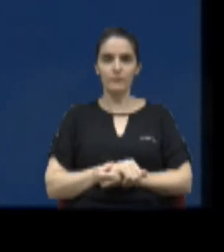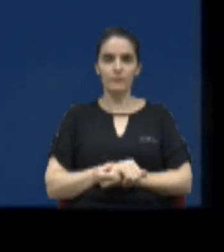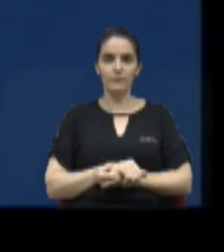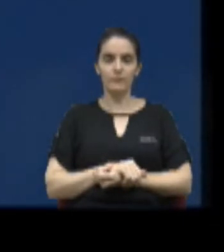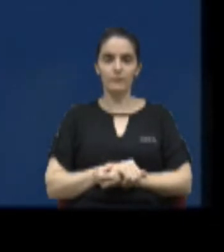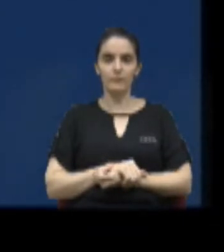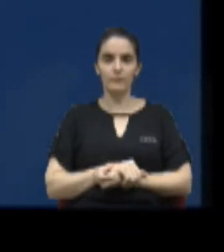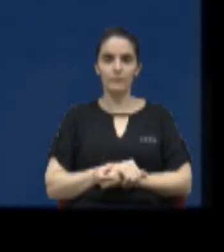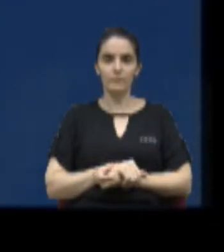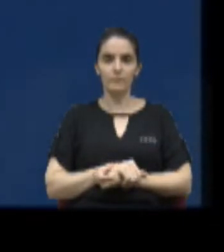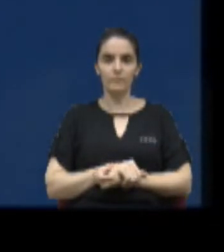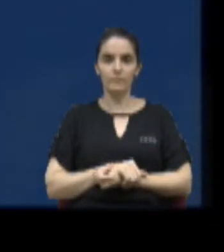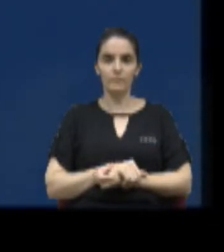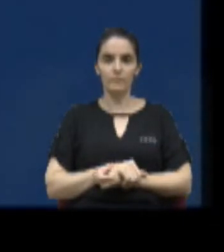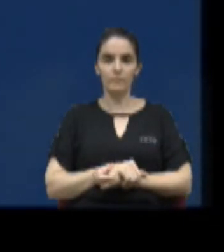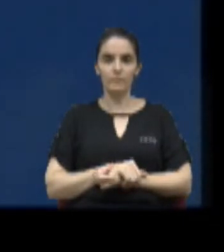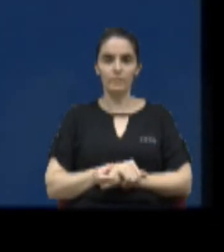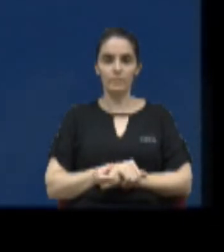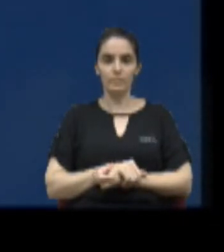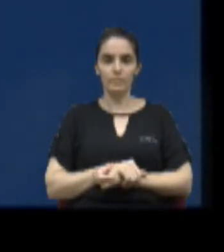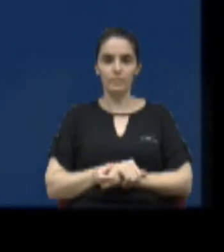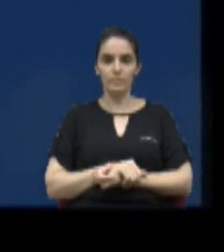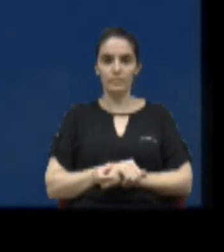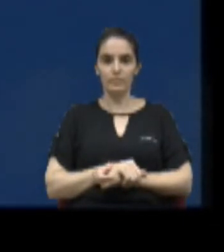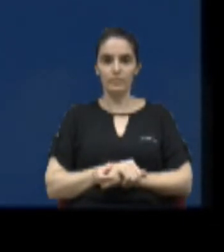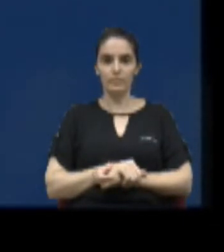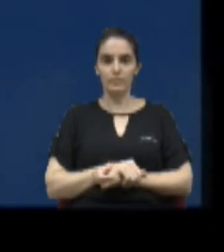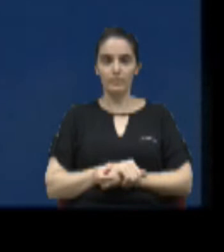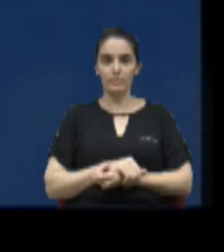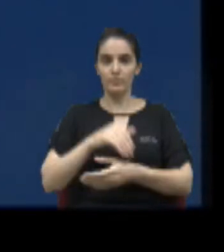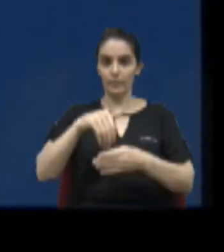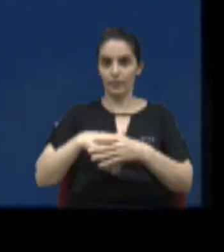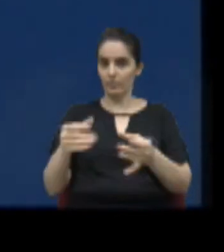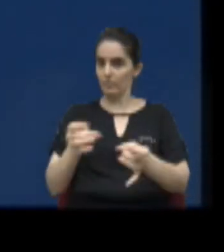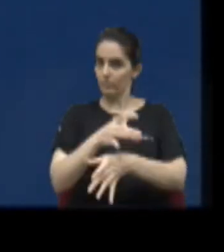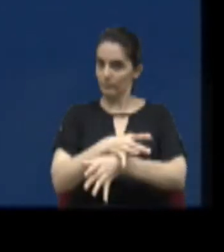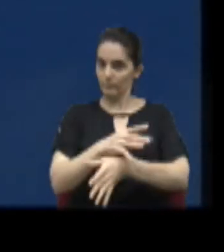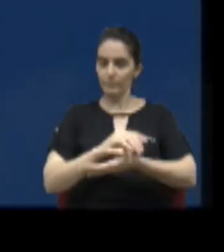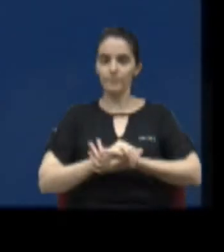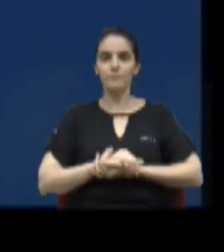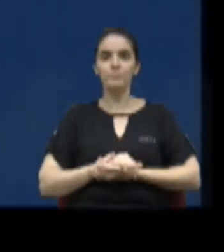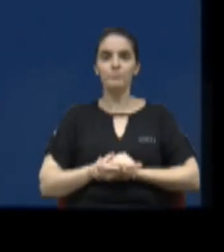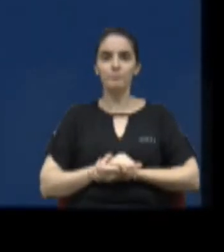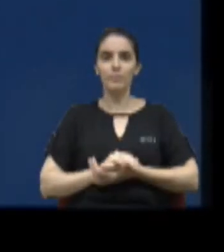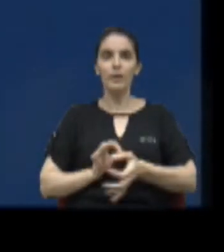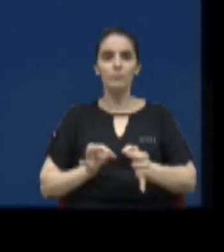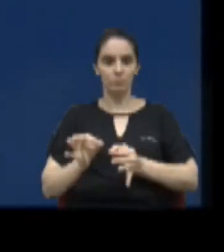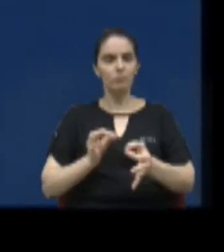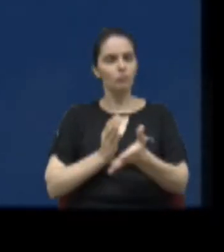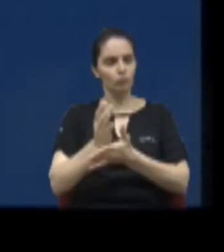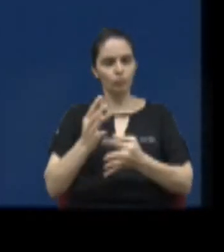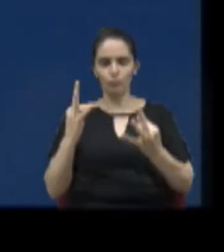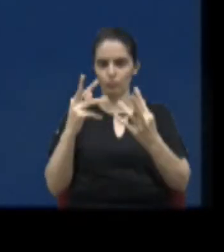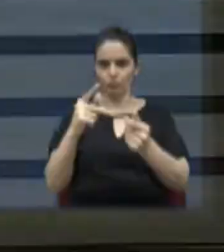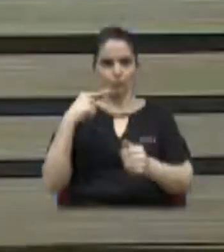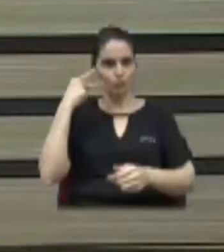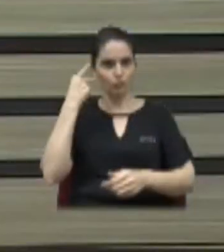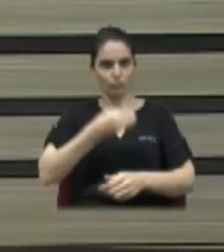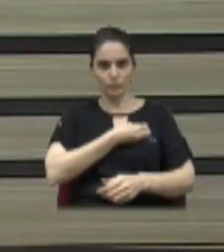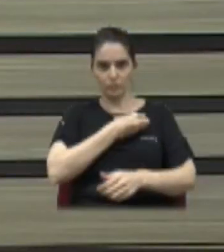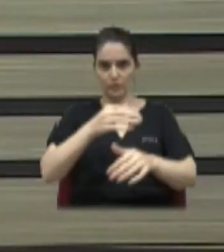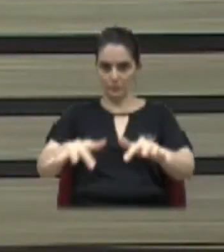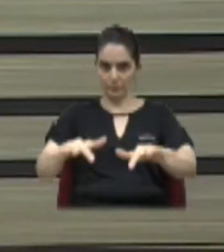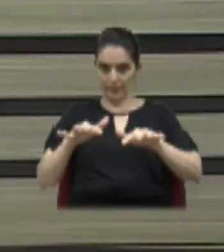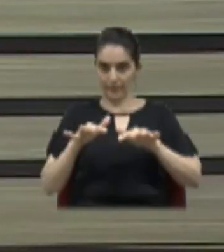Está encerrada a votação. projeto foi aprovado por todos os vereadores